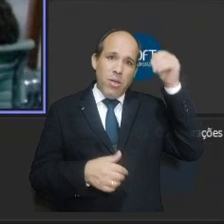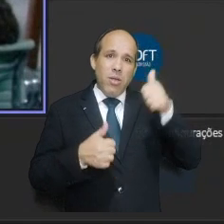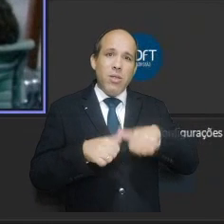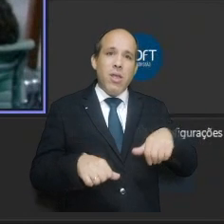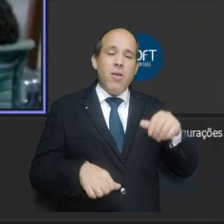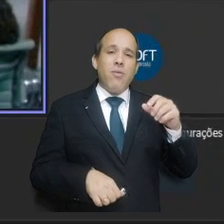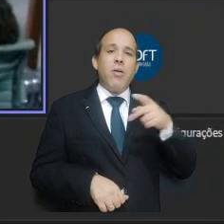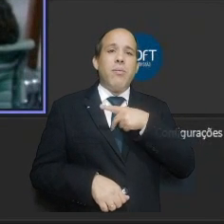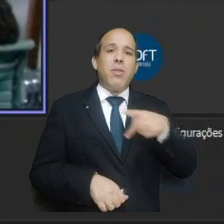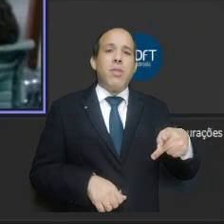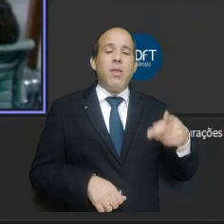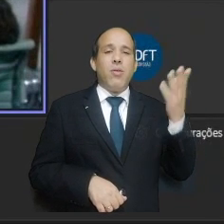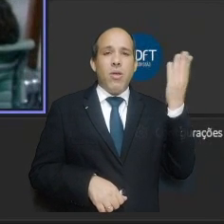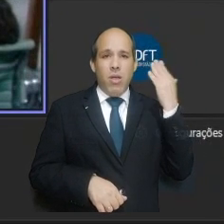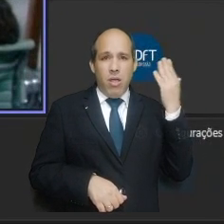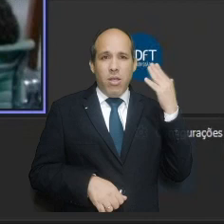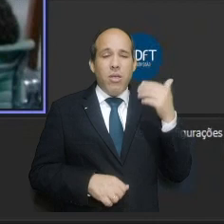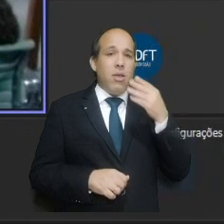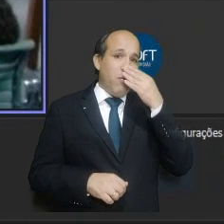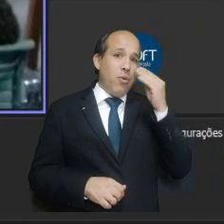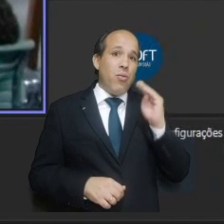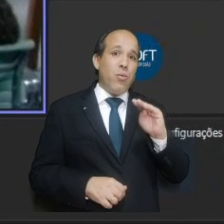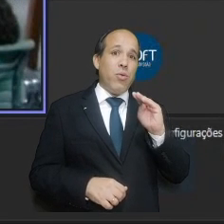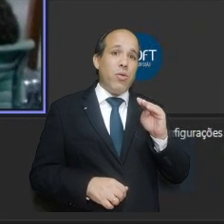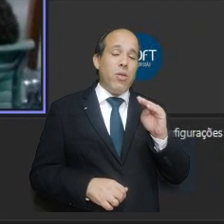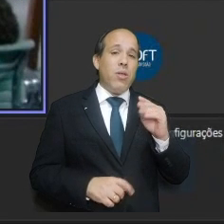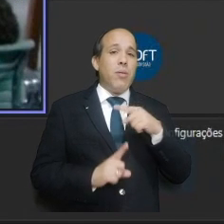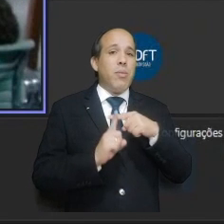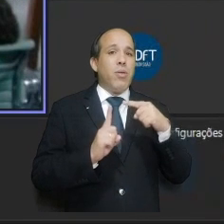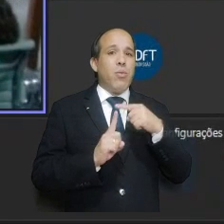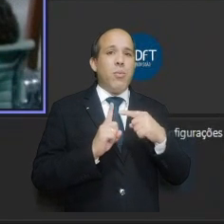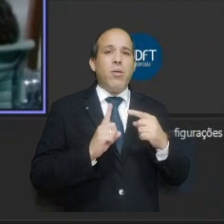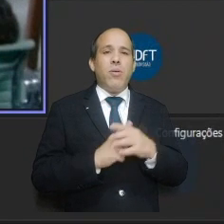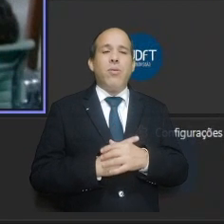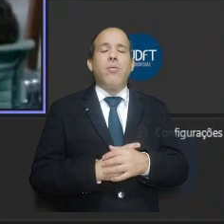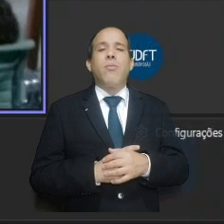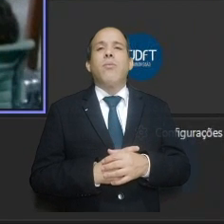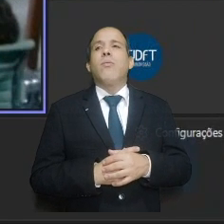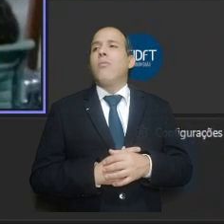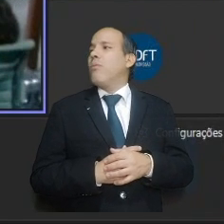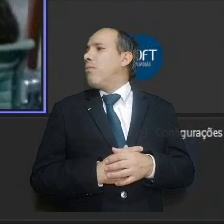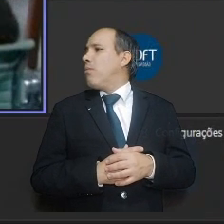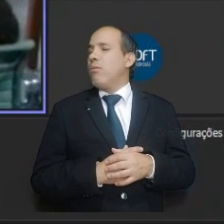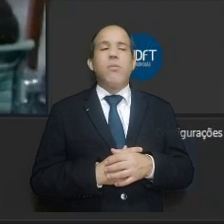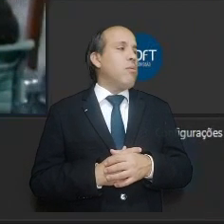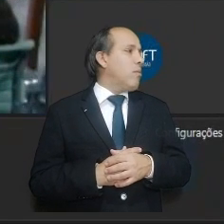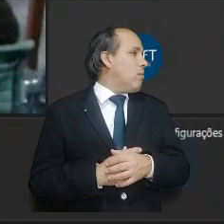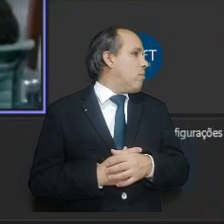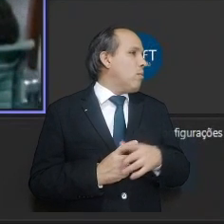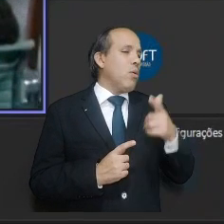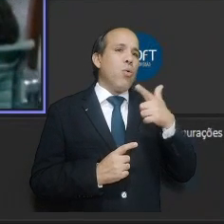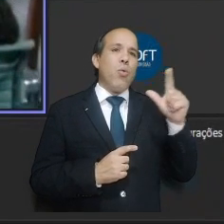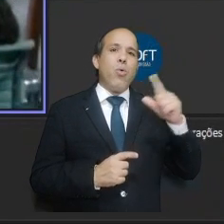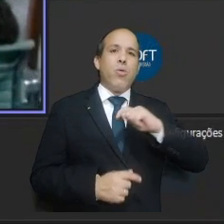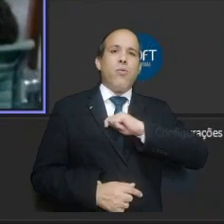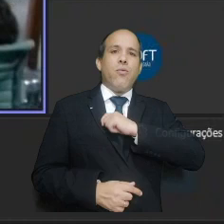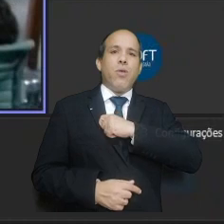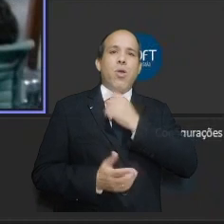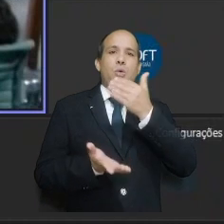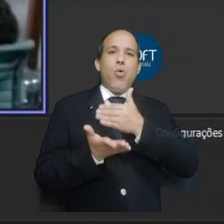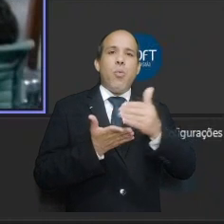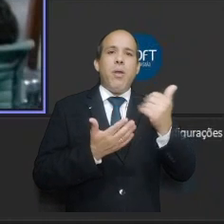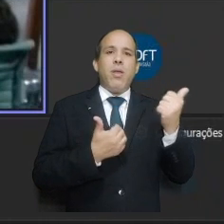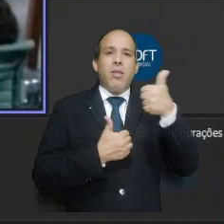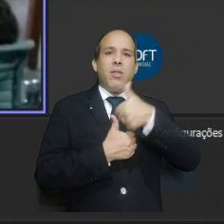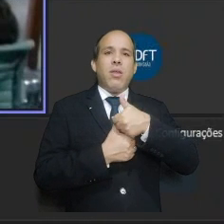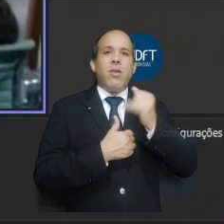pelo meu cliente enquanto presidente do clube foram rejeitadas parcialmente. O ano fiscal, como se